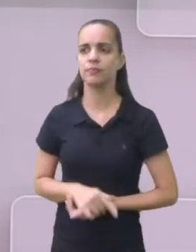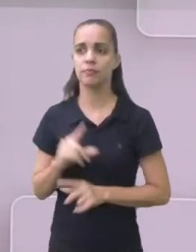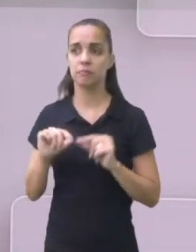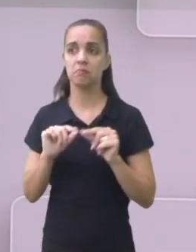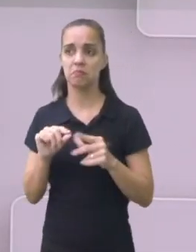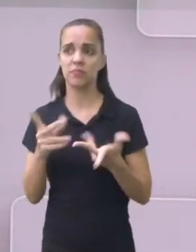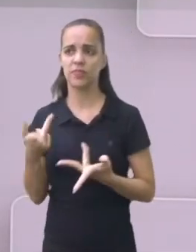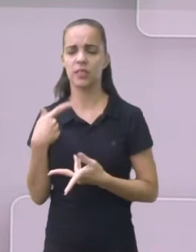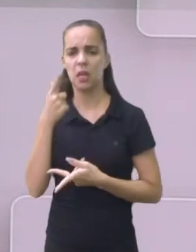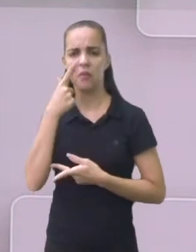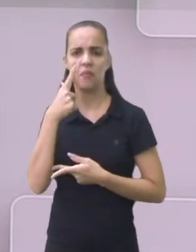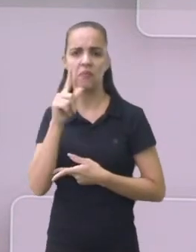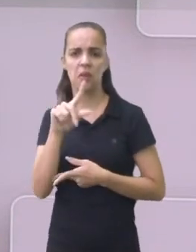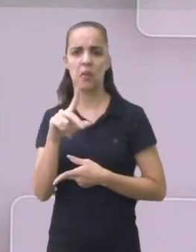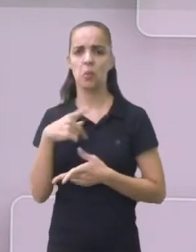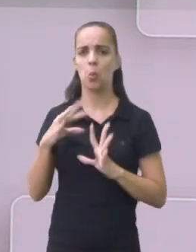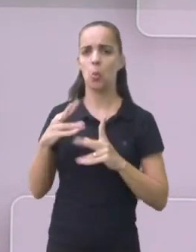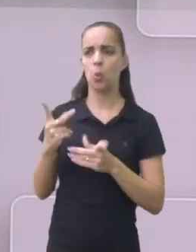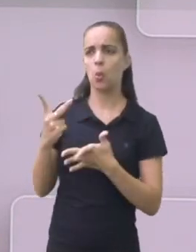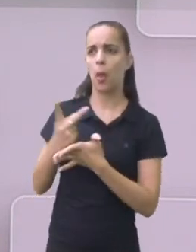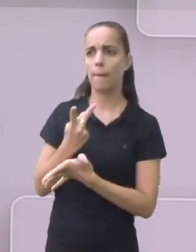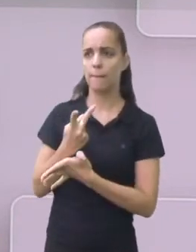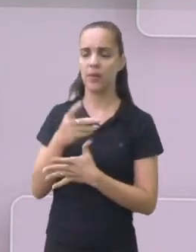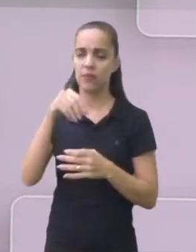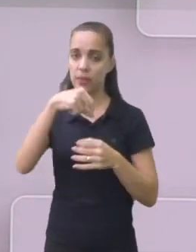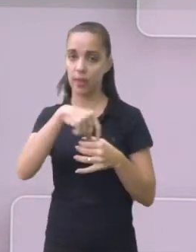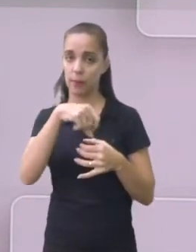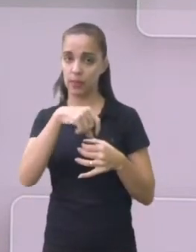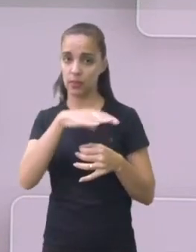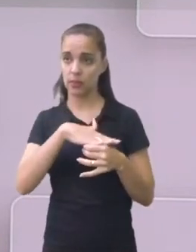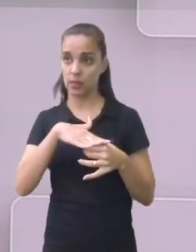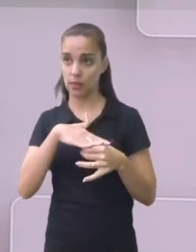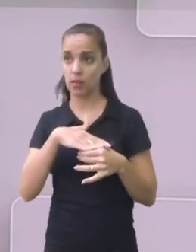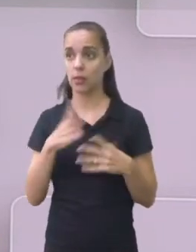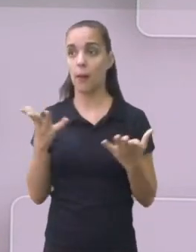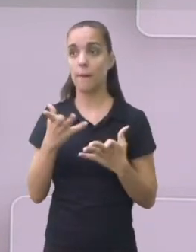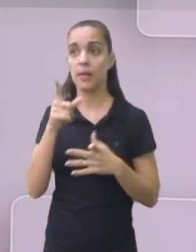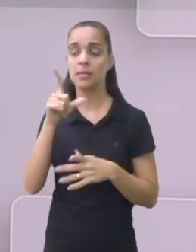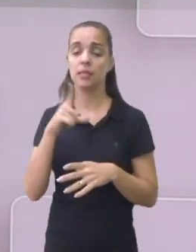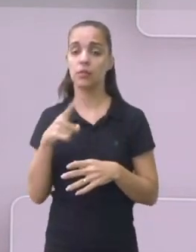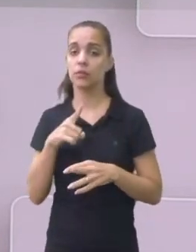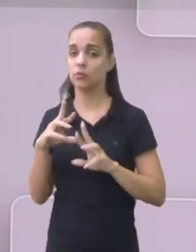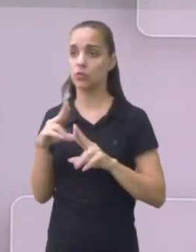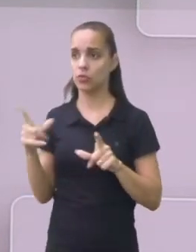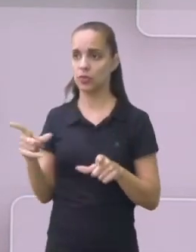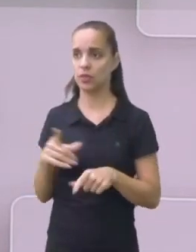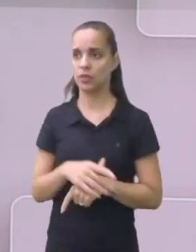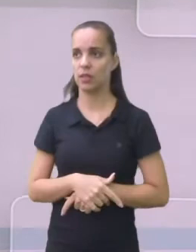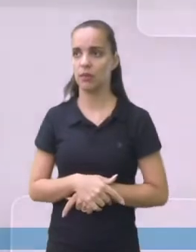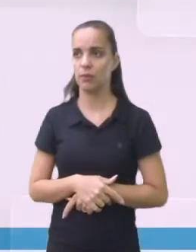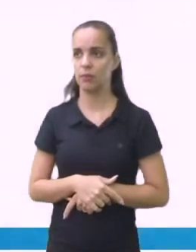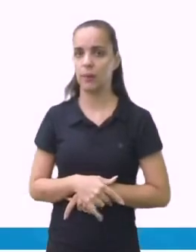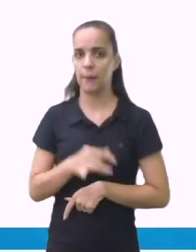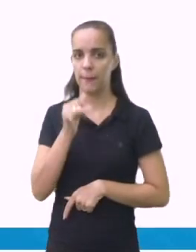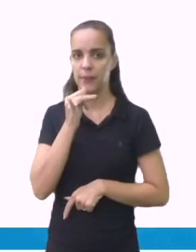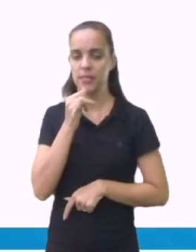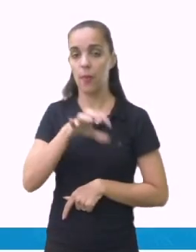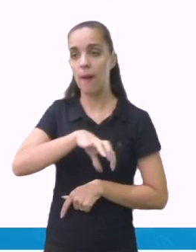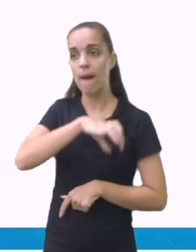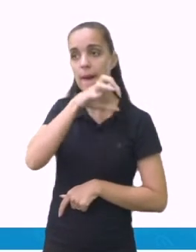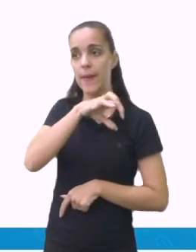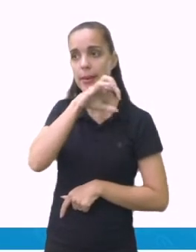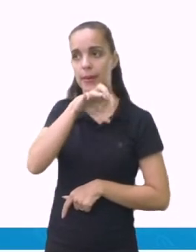natureza é perfeita, né? Ela sempre encontra uma forma. Então ali nós temos o animal, tá